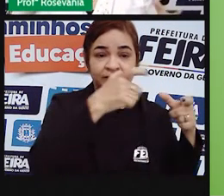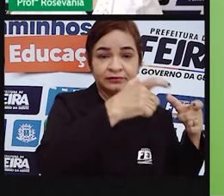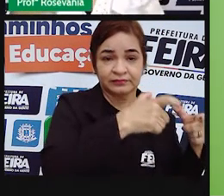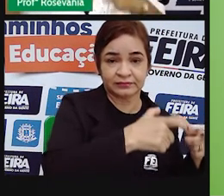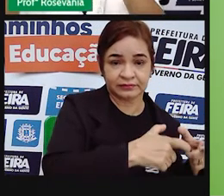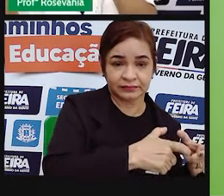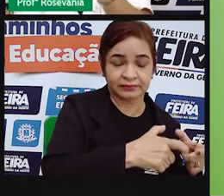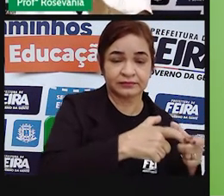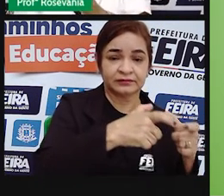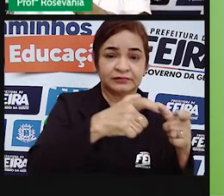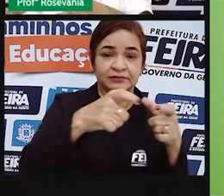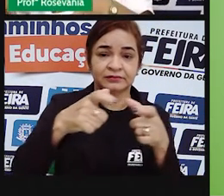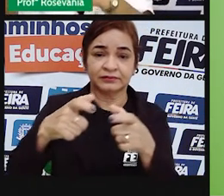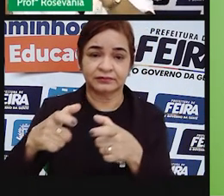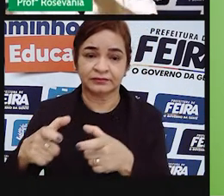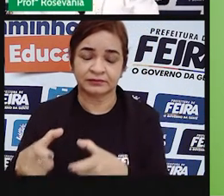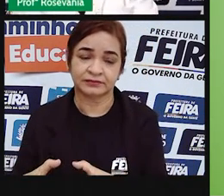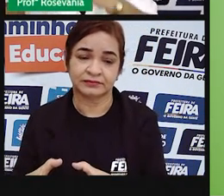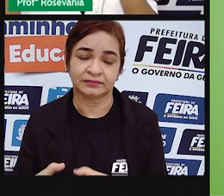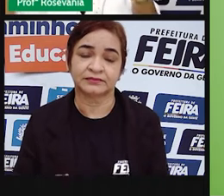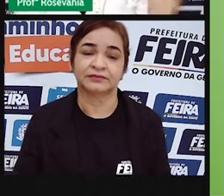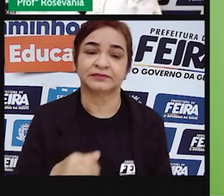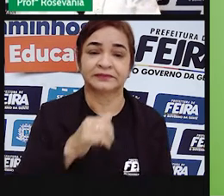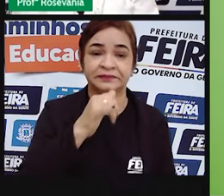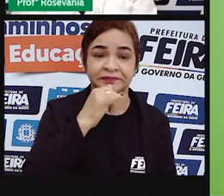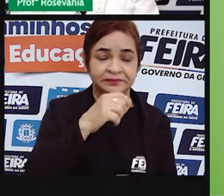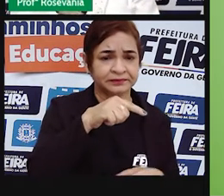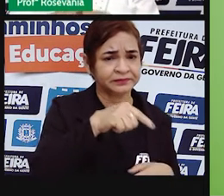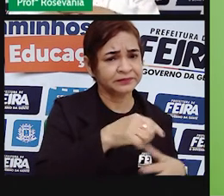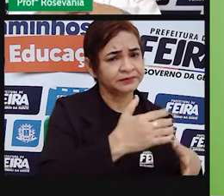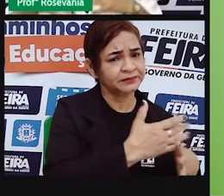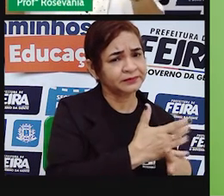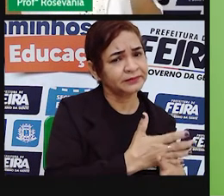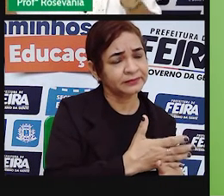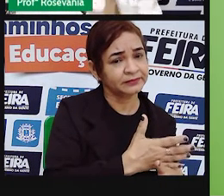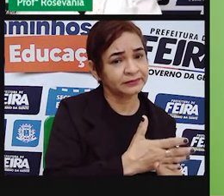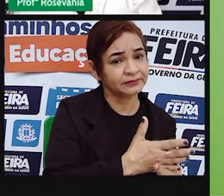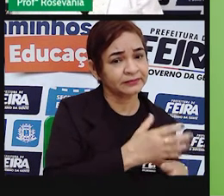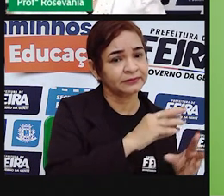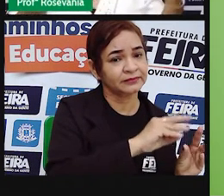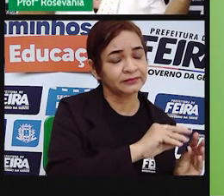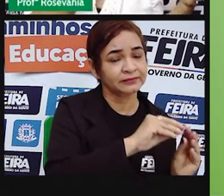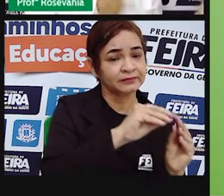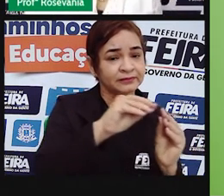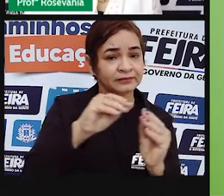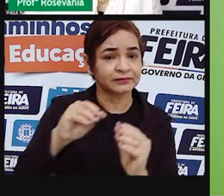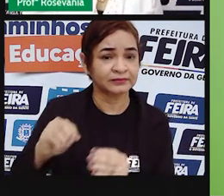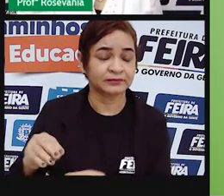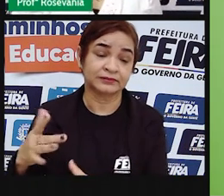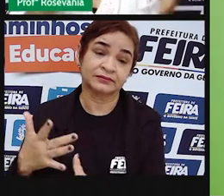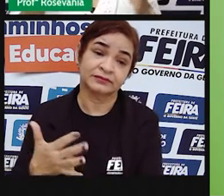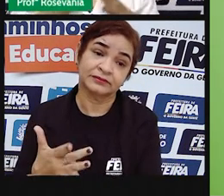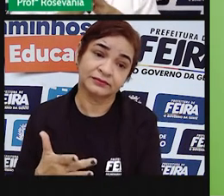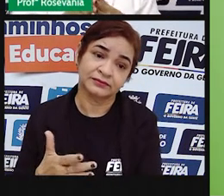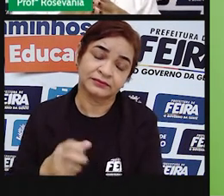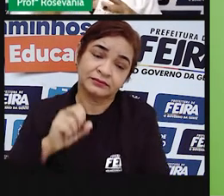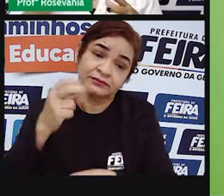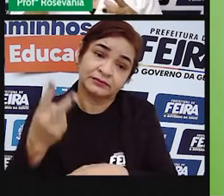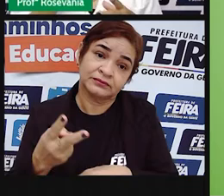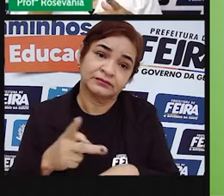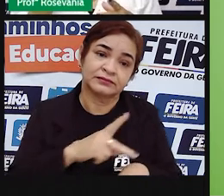processo no qual estou em uma cidade no país né e mudo a outro